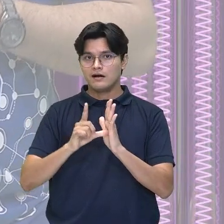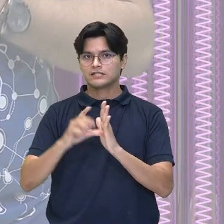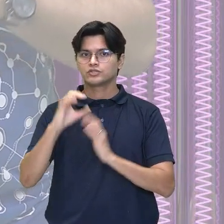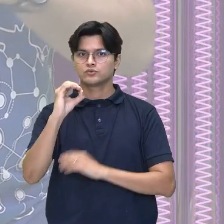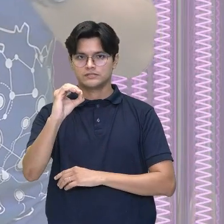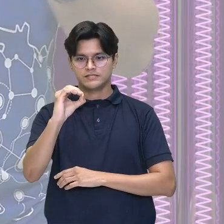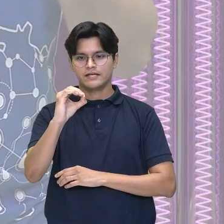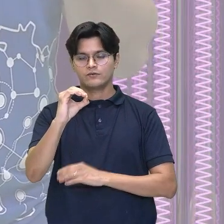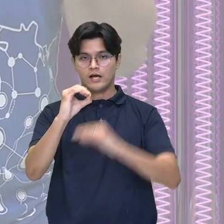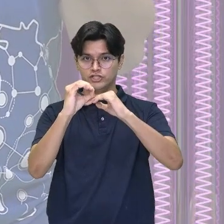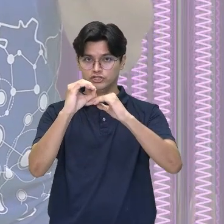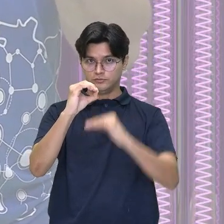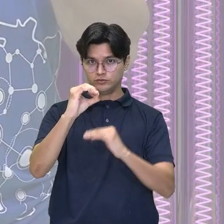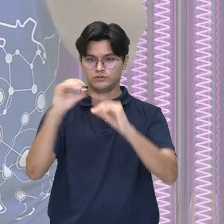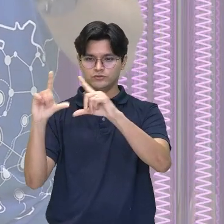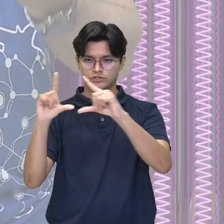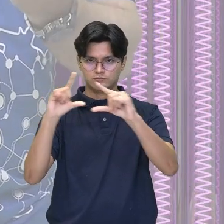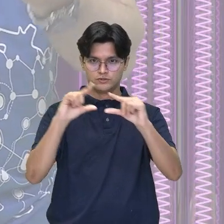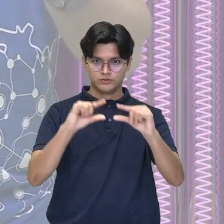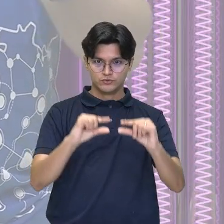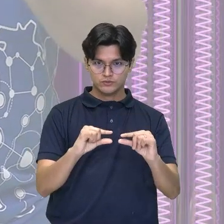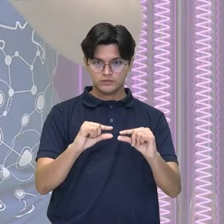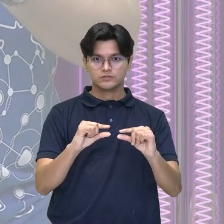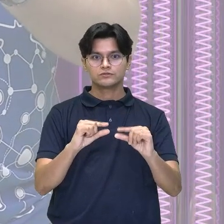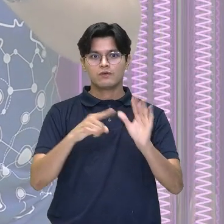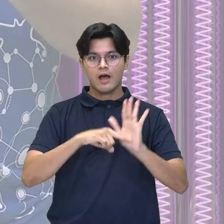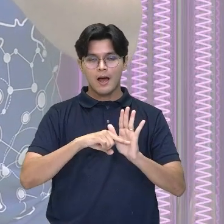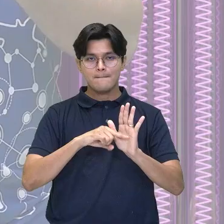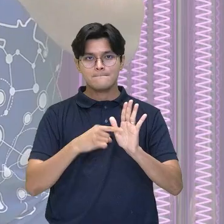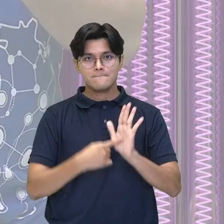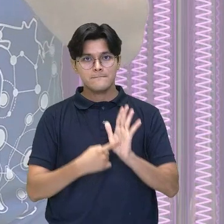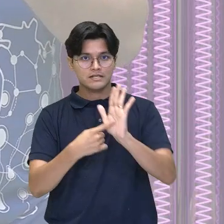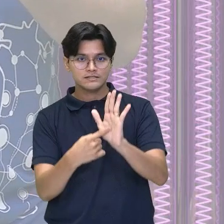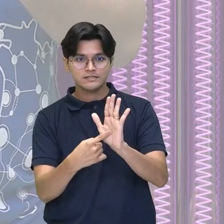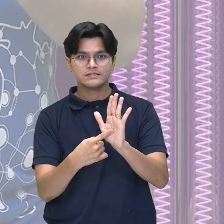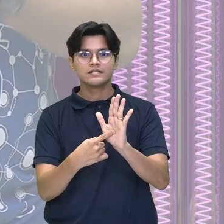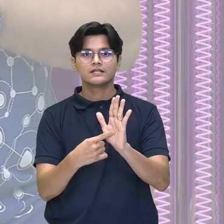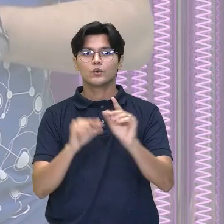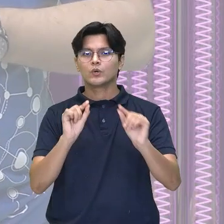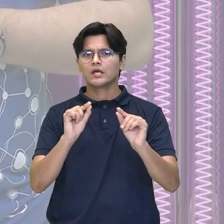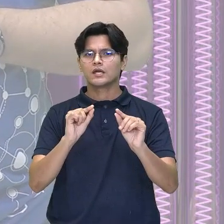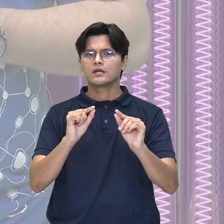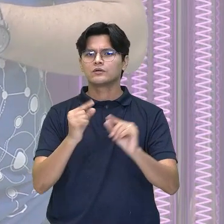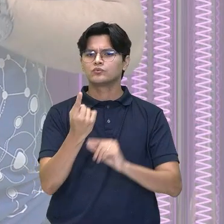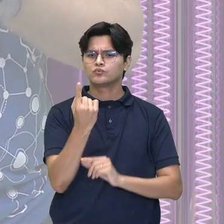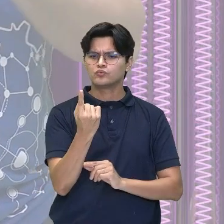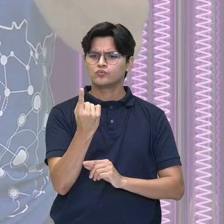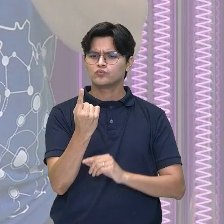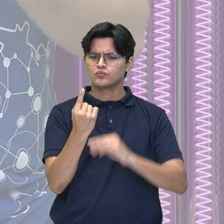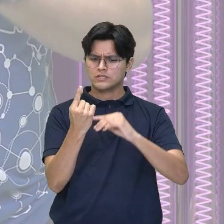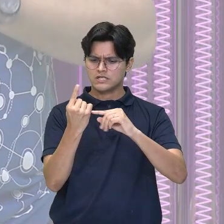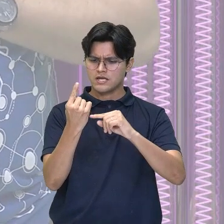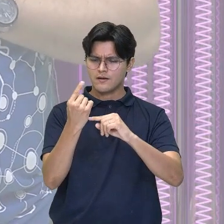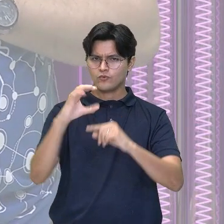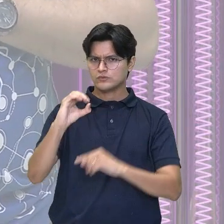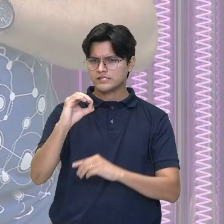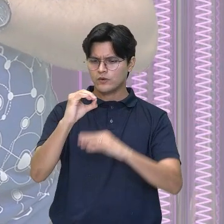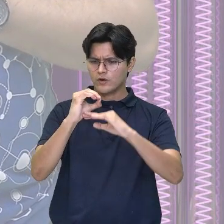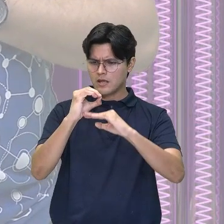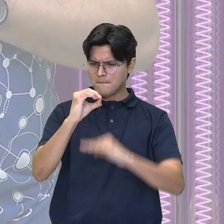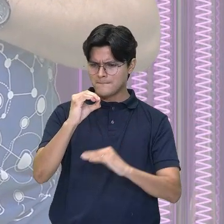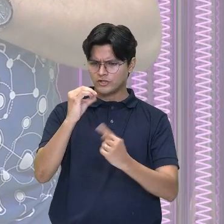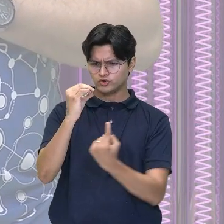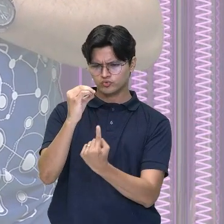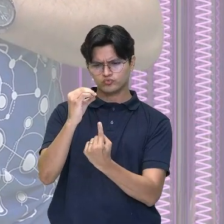agora está como se fosse um 1, porém para baixo, tá? Então, uma